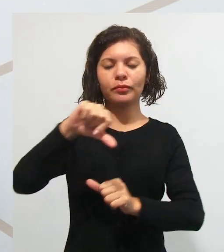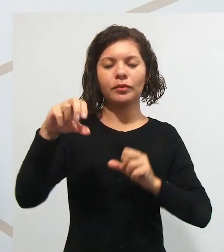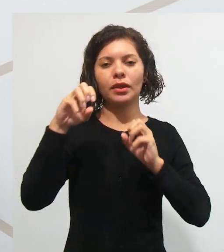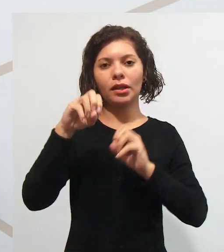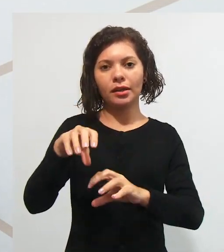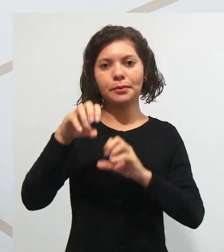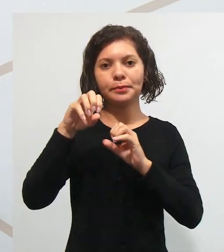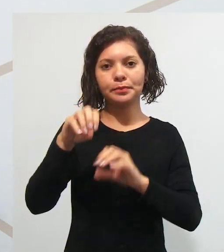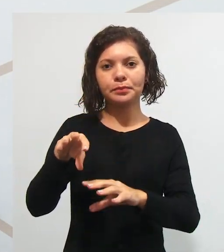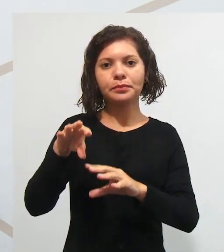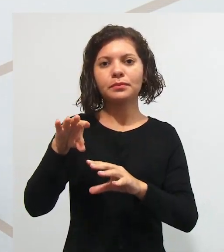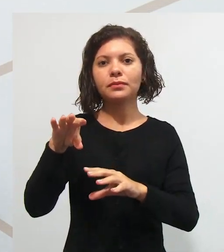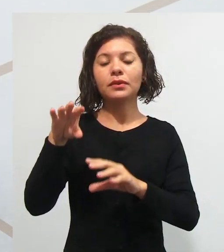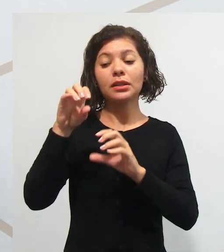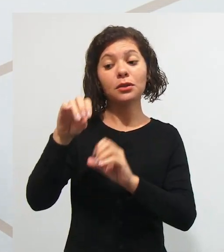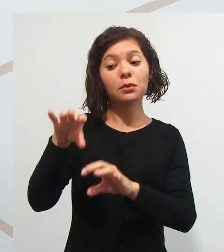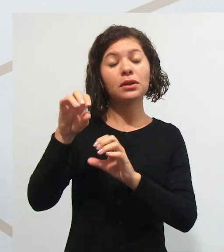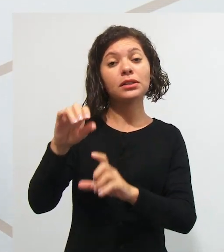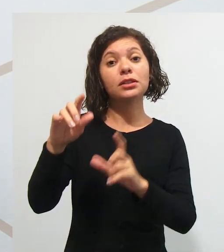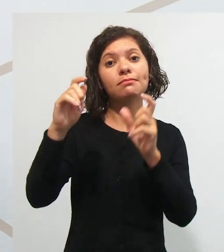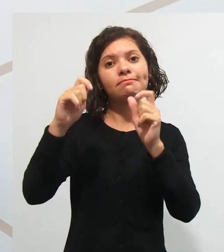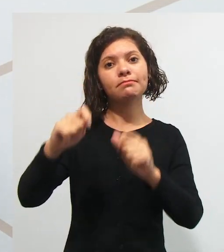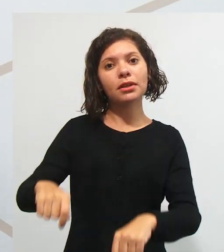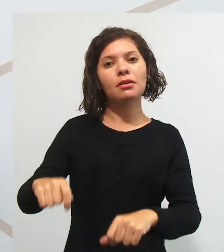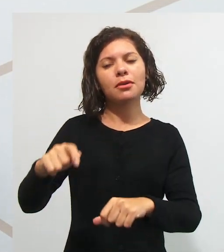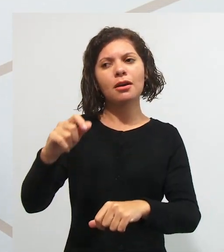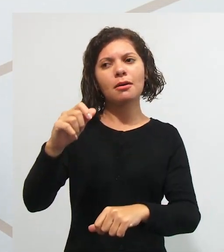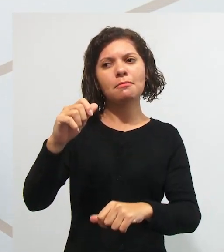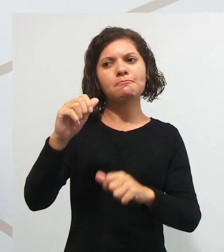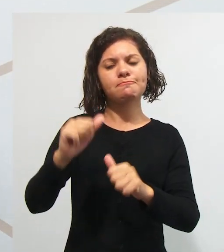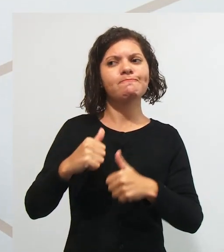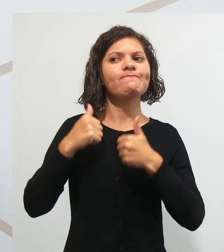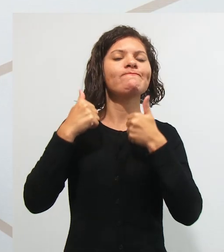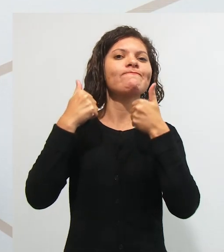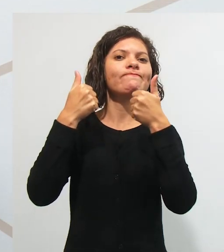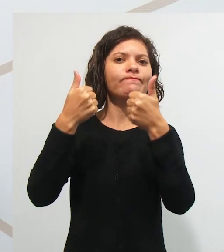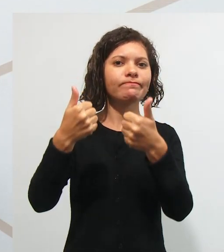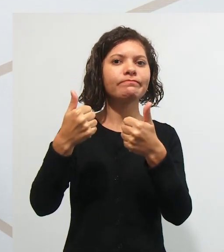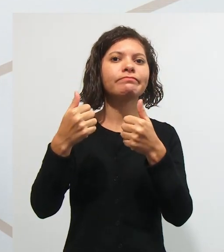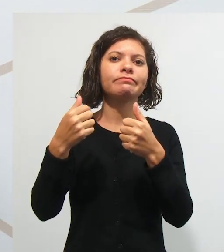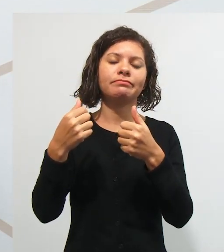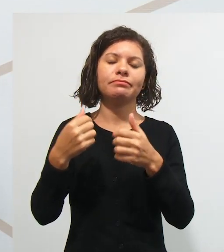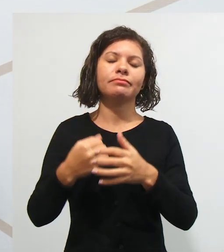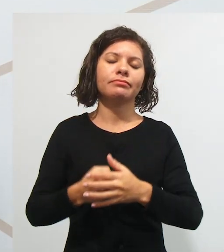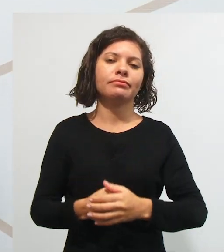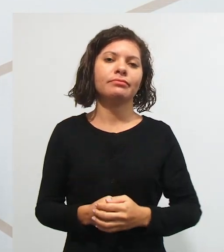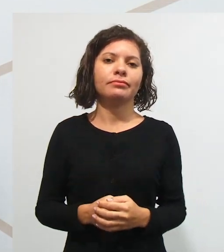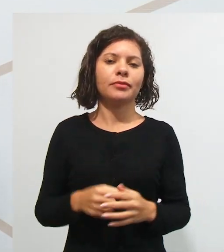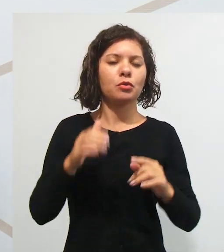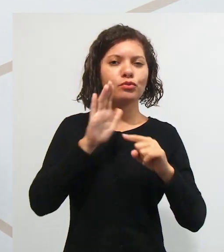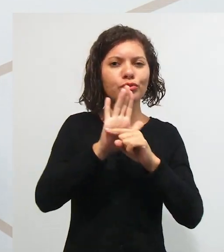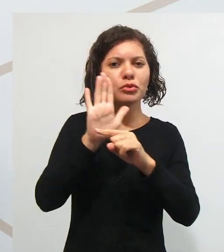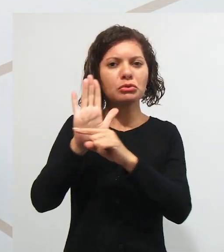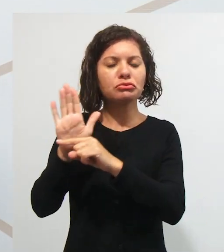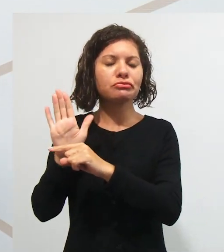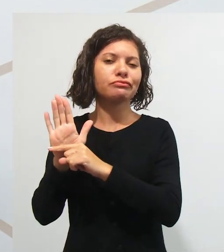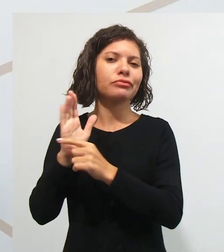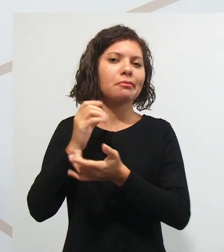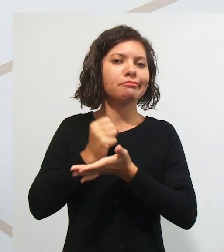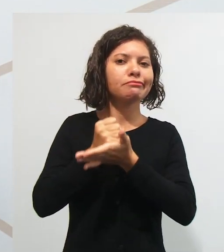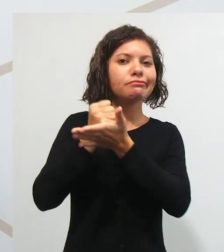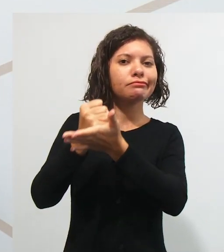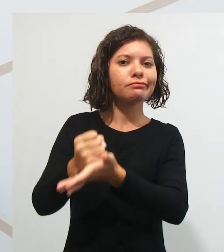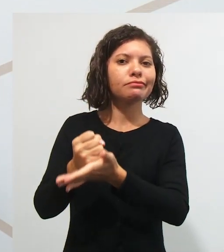essa educação possa ser melhorada, para que novas condições possam ser atendidas, para que mais pessoas possam